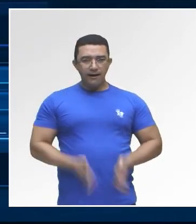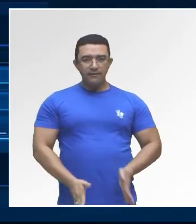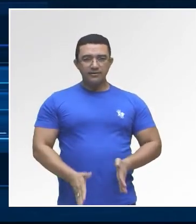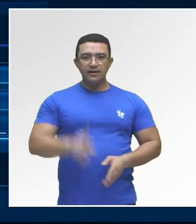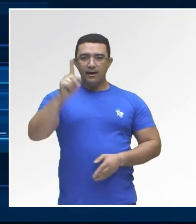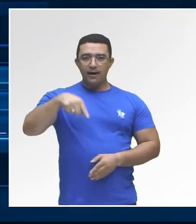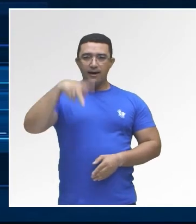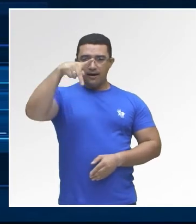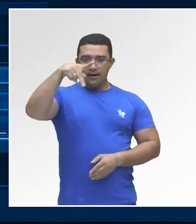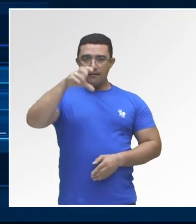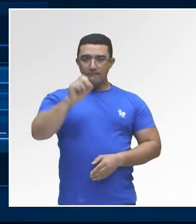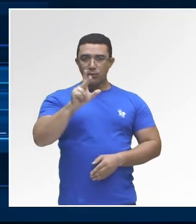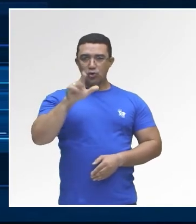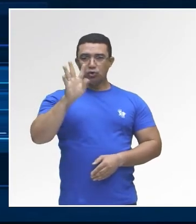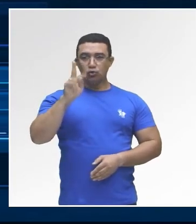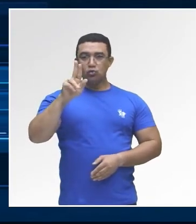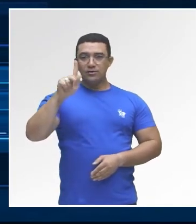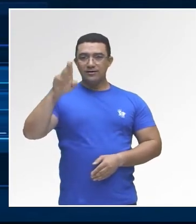Portuguese.